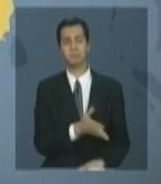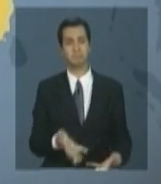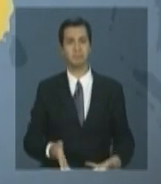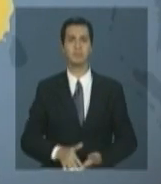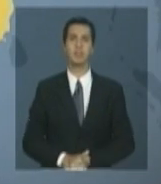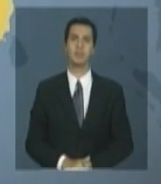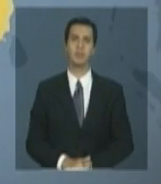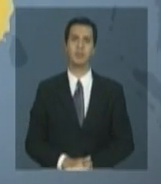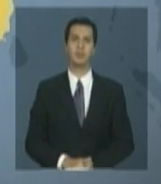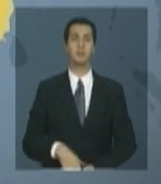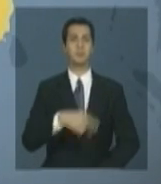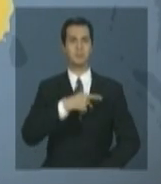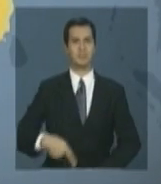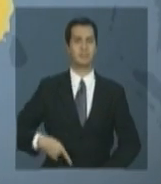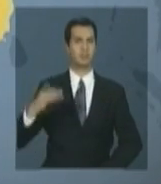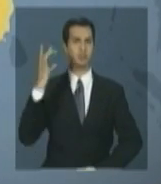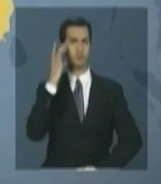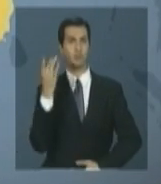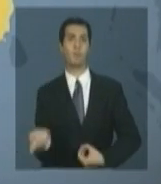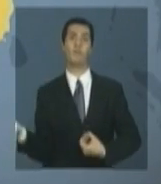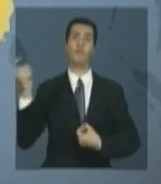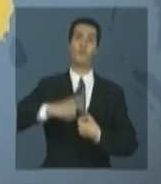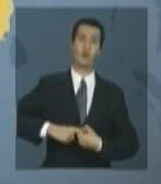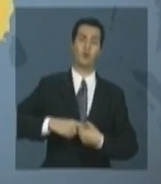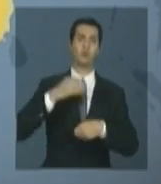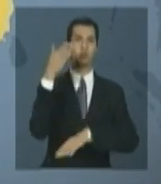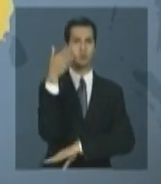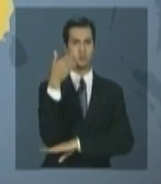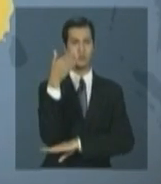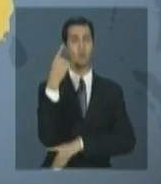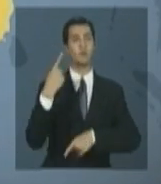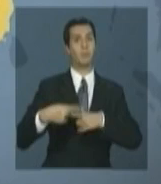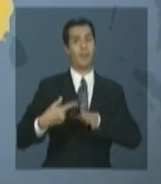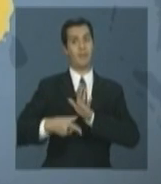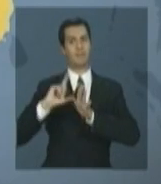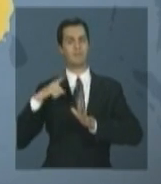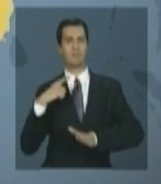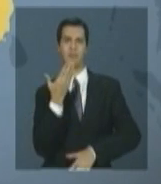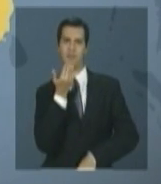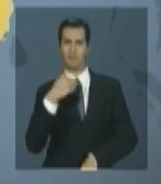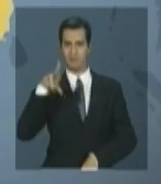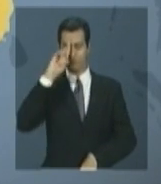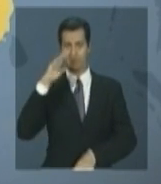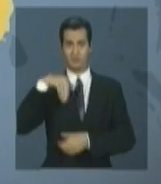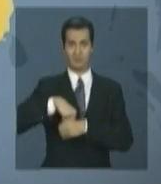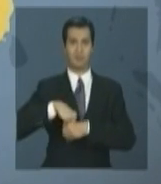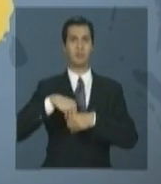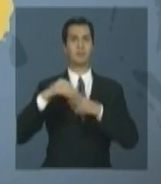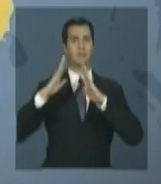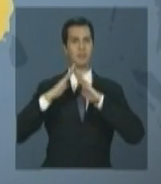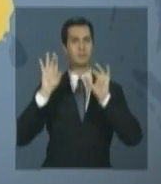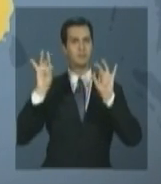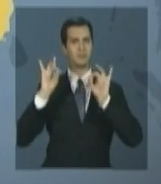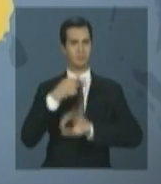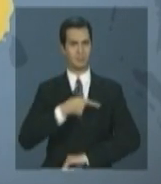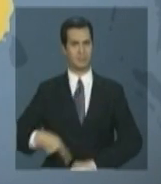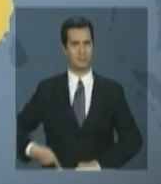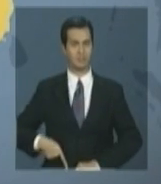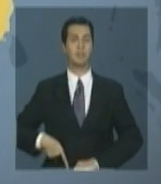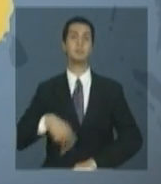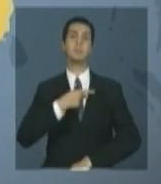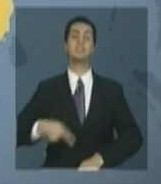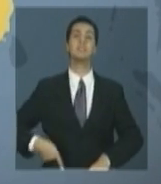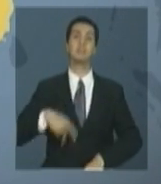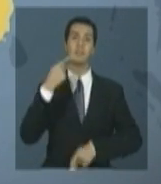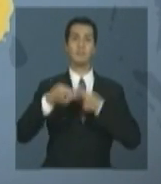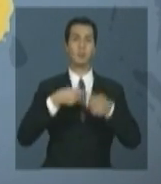E ao voltar ao hotel, após participar de um jantar oferecido aos chefes de Estado do BRICS no Palácio Presidencial, a presidenta Dilma Rousseff